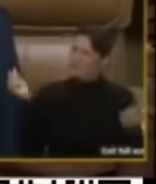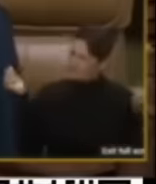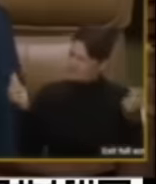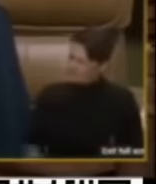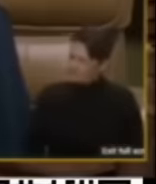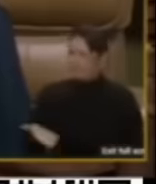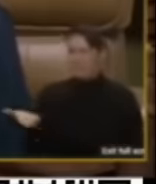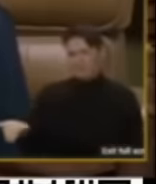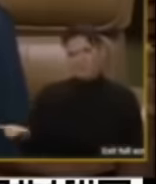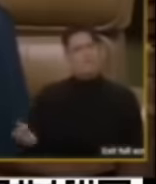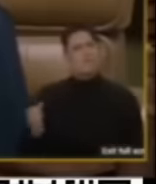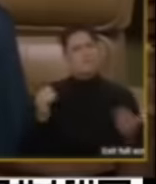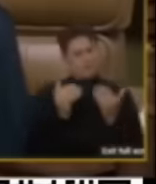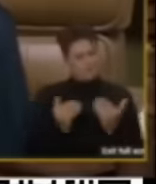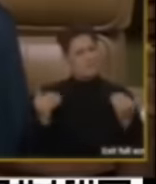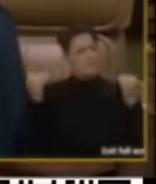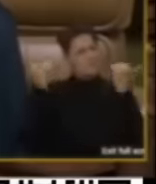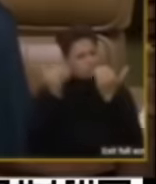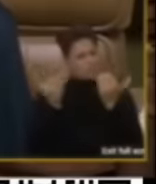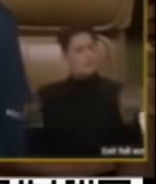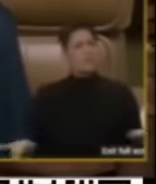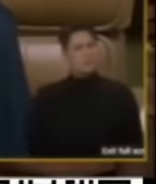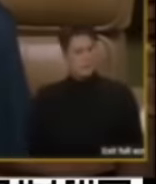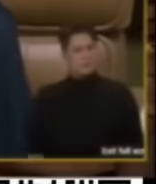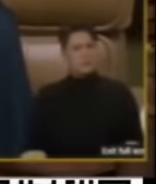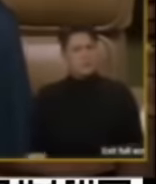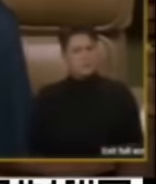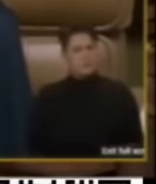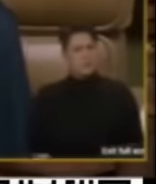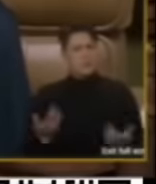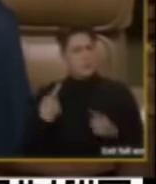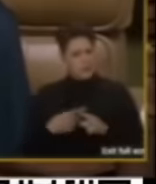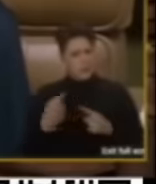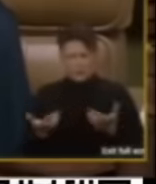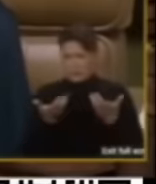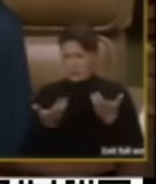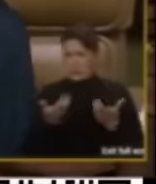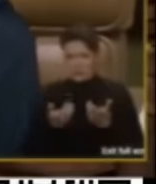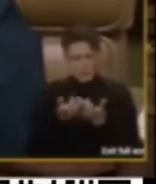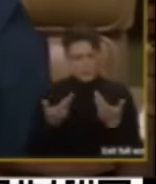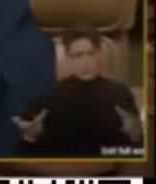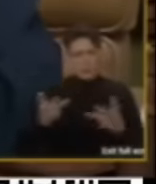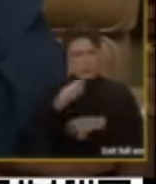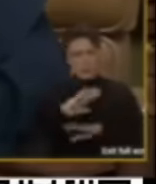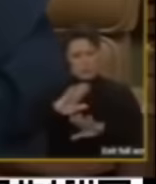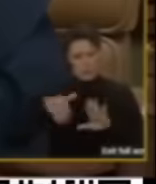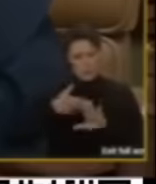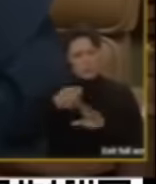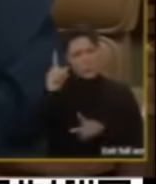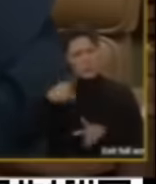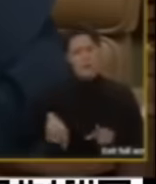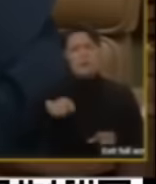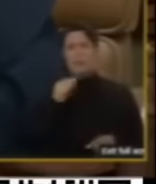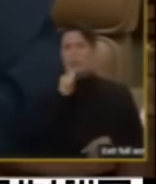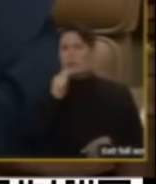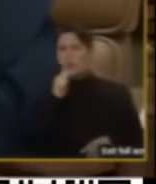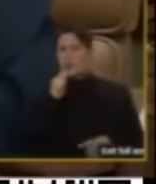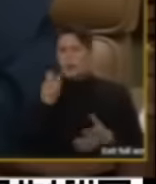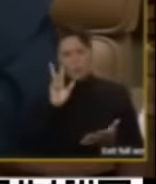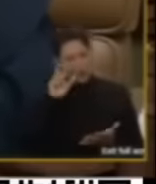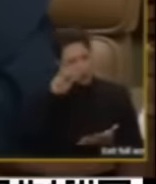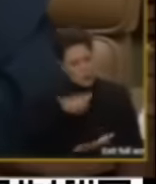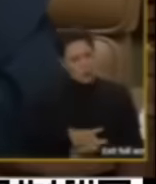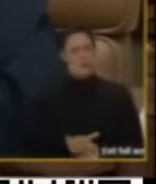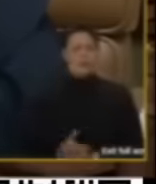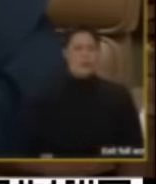nosso país. Então, ele também tem que ser retirado da presidência do Senado. E só para concluir aqui, Pavinato, tem outros pontos, mas vamos deixar a